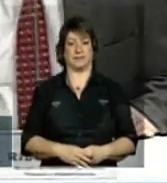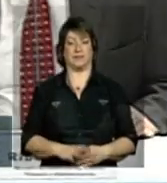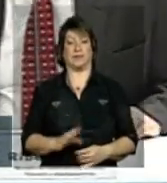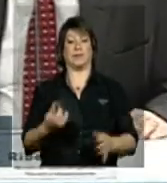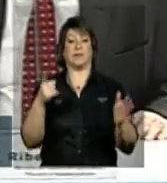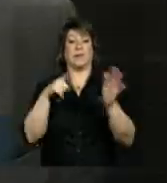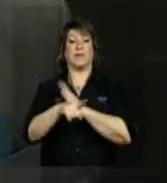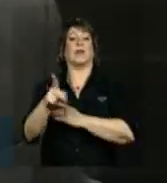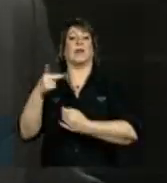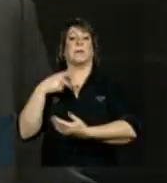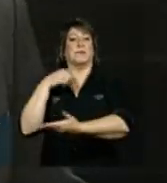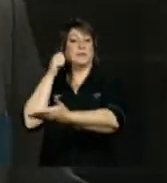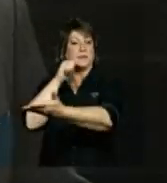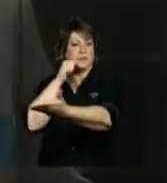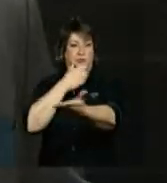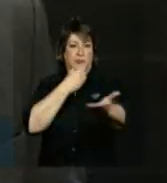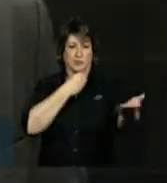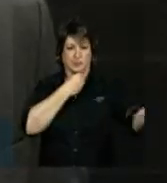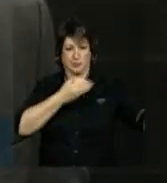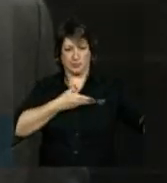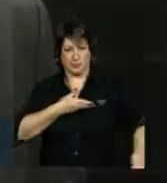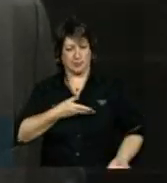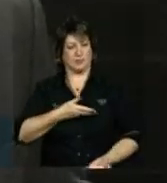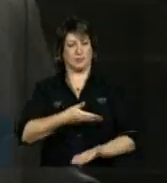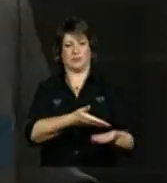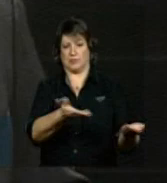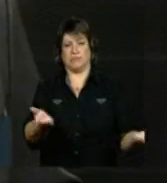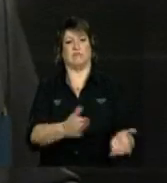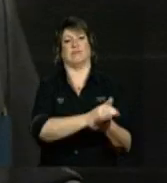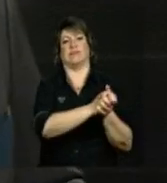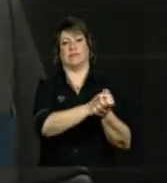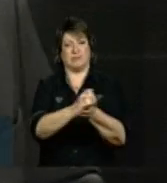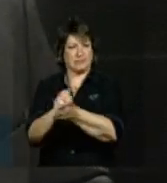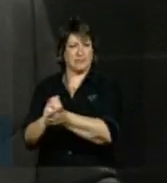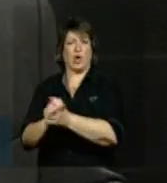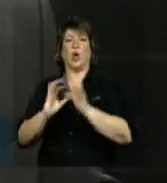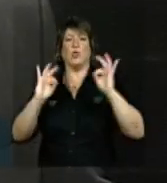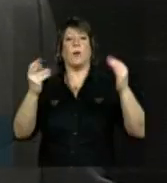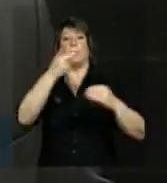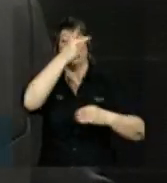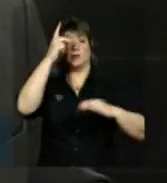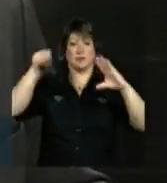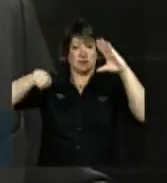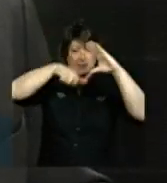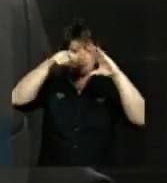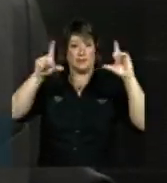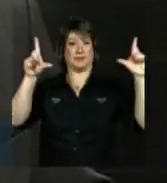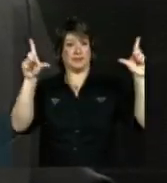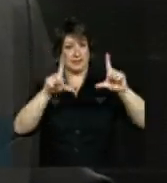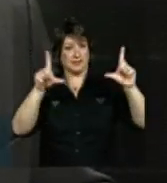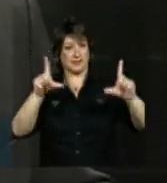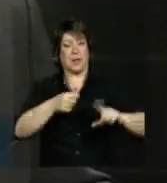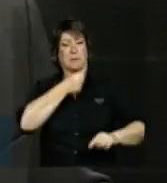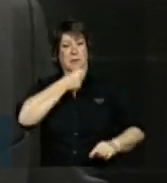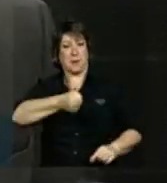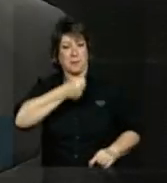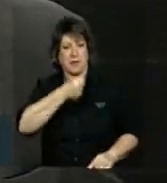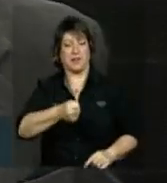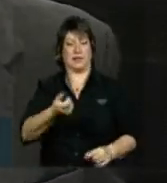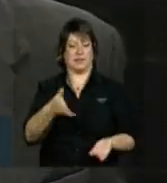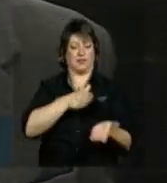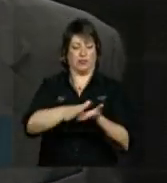Minhas senhoras, meus senhores, quero saudar a todos indistintamente, quero saudar a imprensa, meu respeito à imprensa falada,